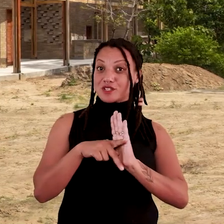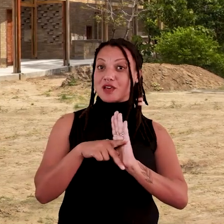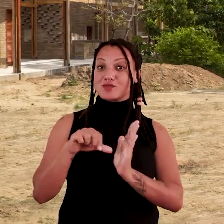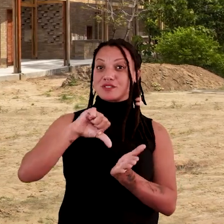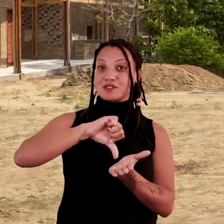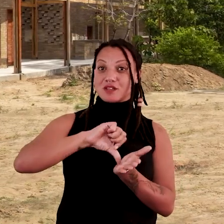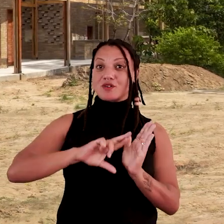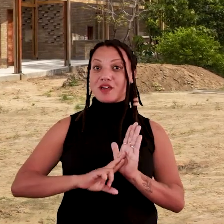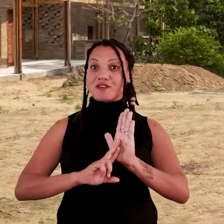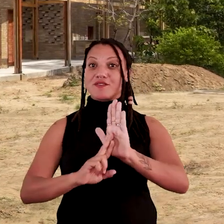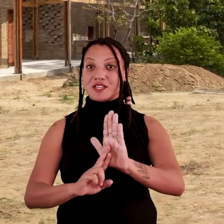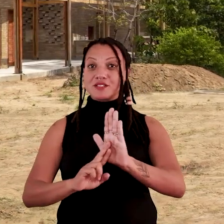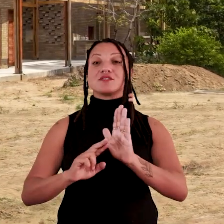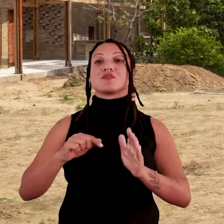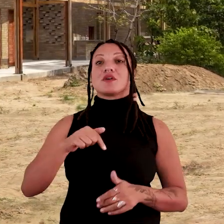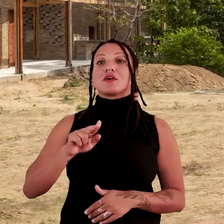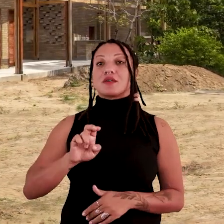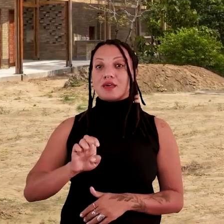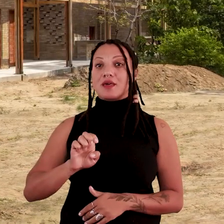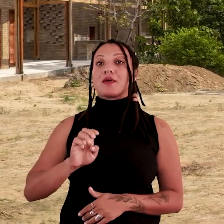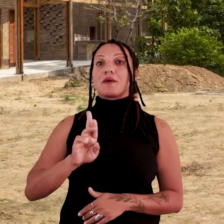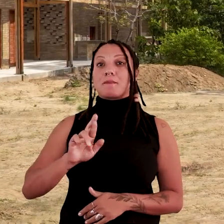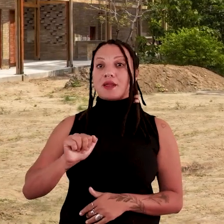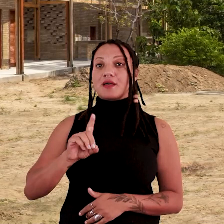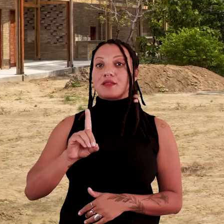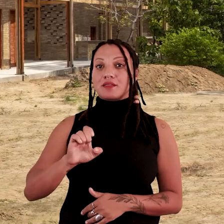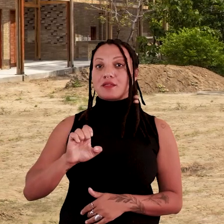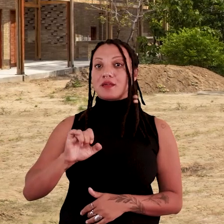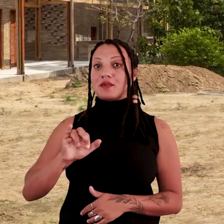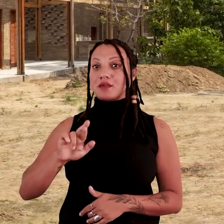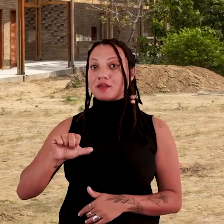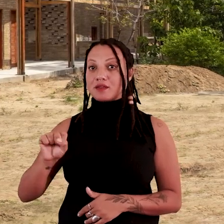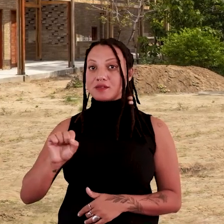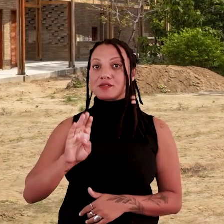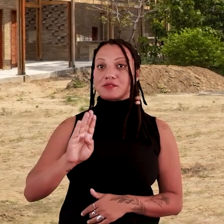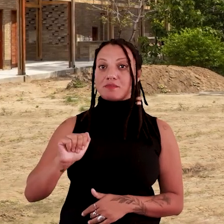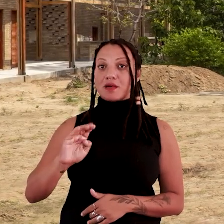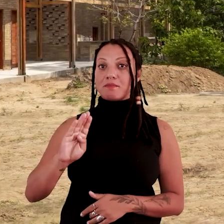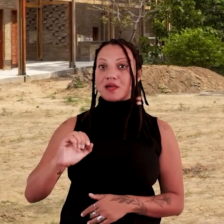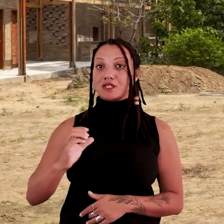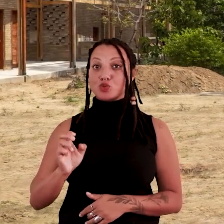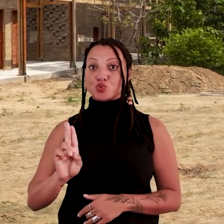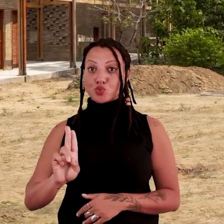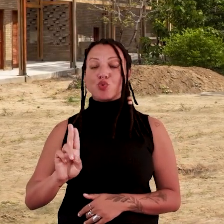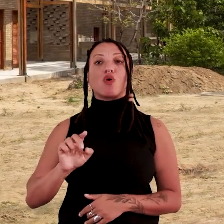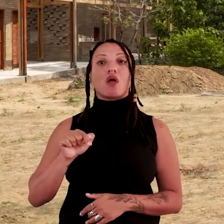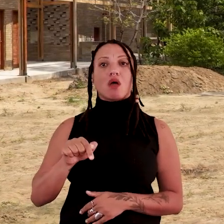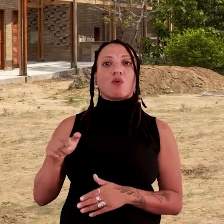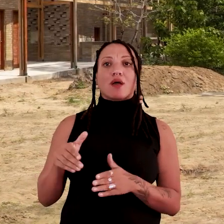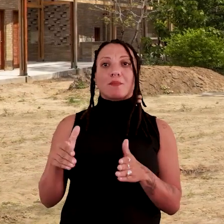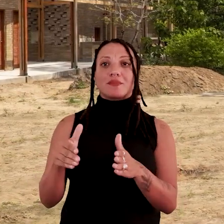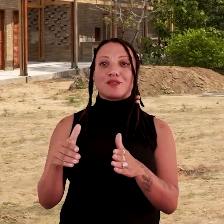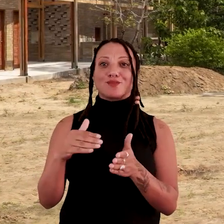ele faz parte de um percurso do escritório de trabalhar com projetos voltados